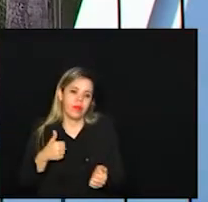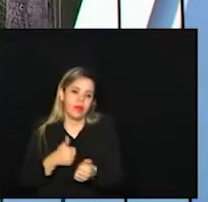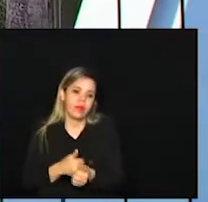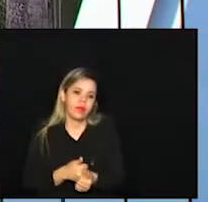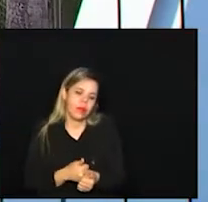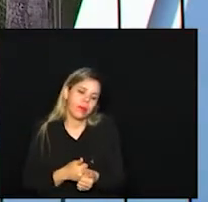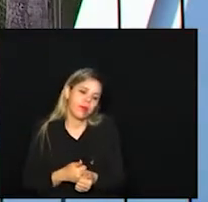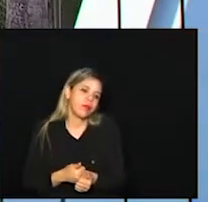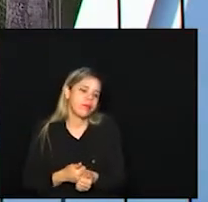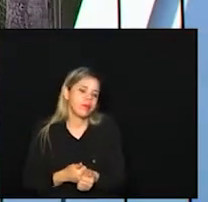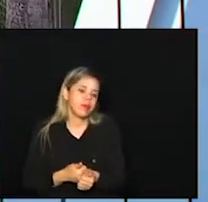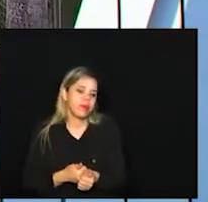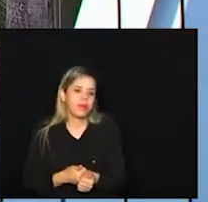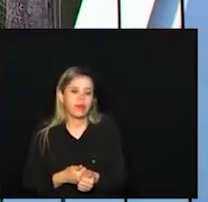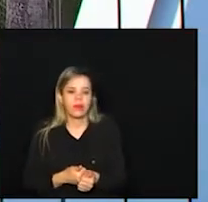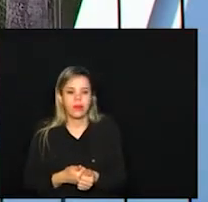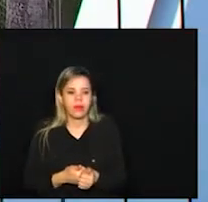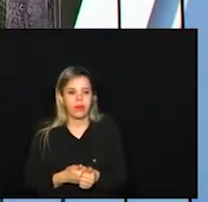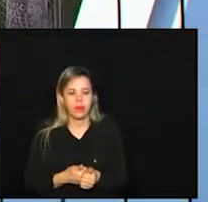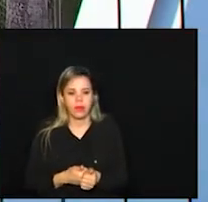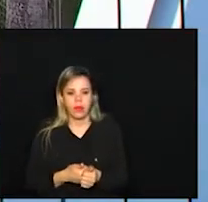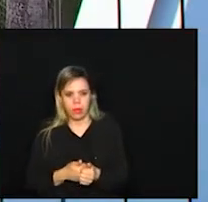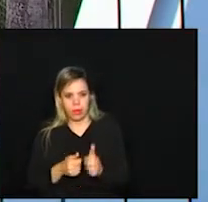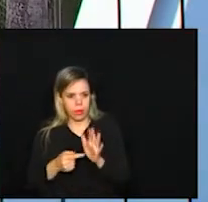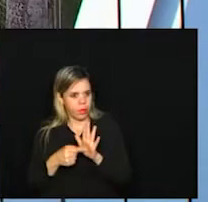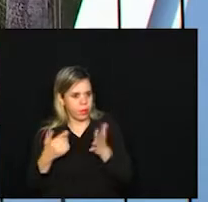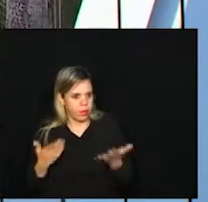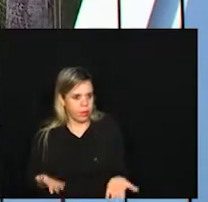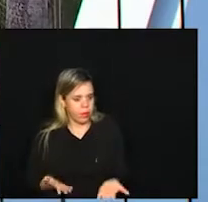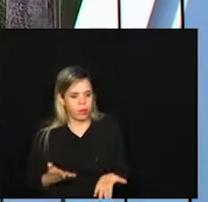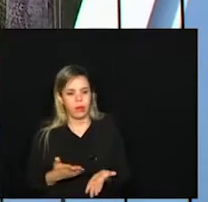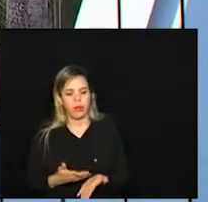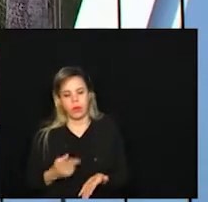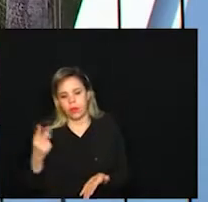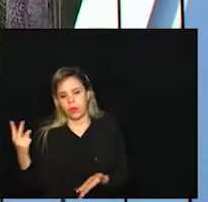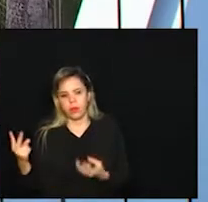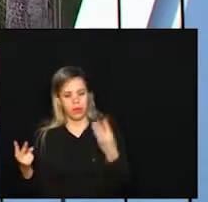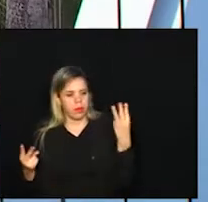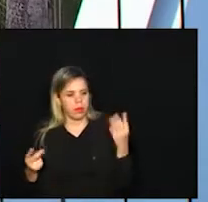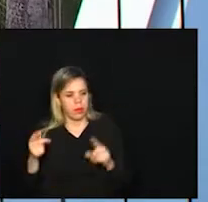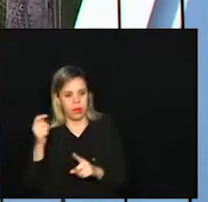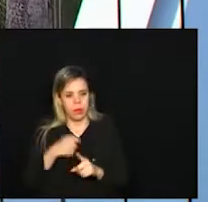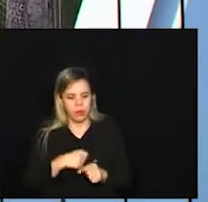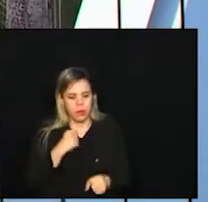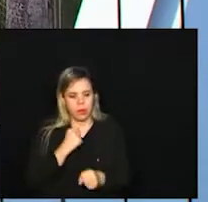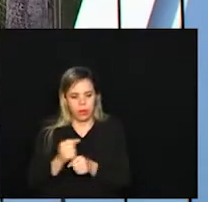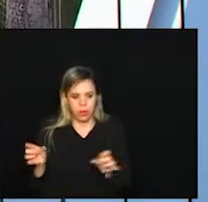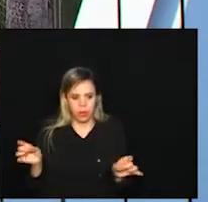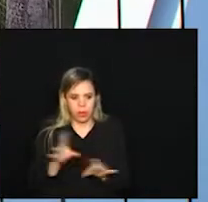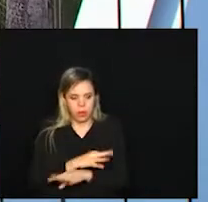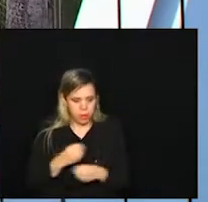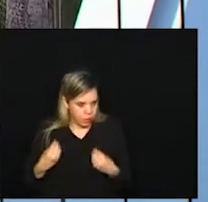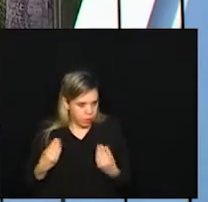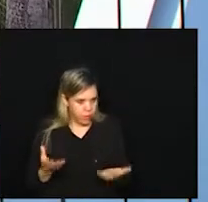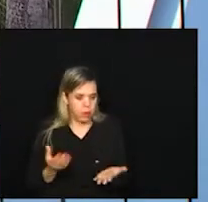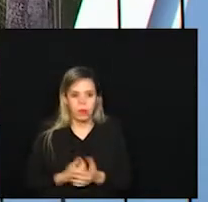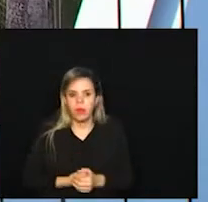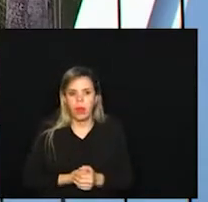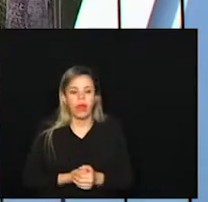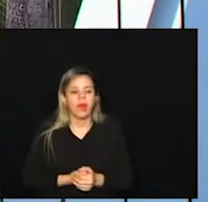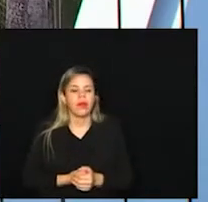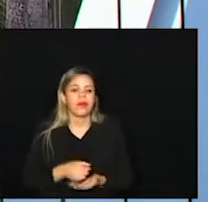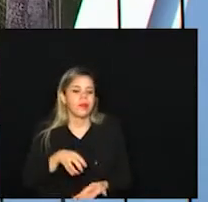o Construtor tem tá apontando ali que em dois ou três meses a obra vai estar entregue totalmente